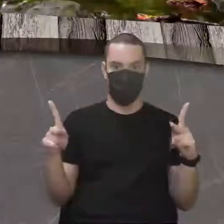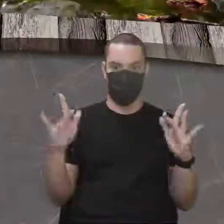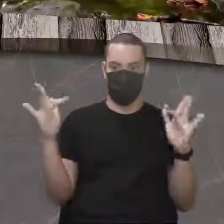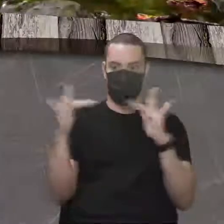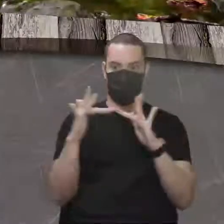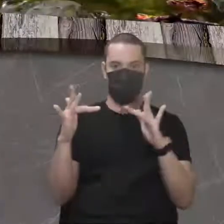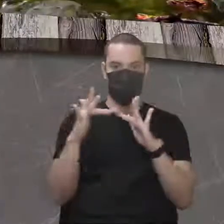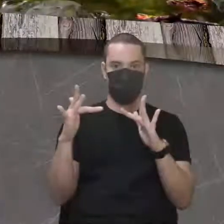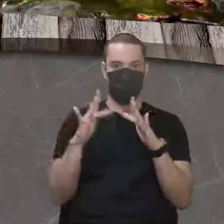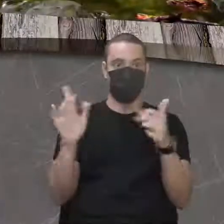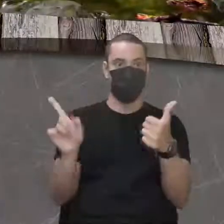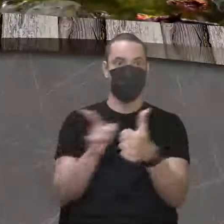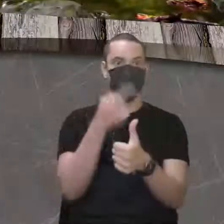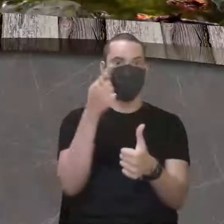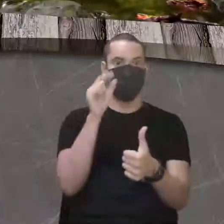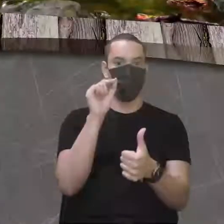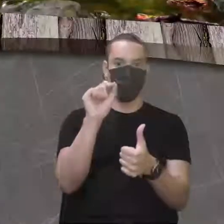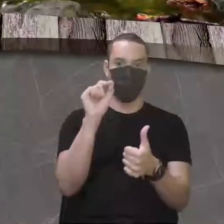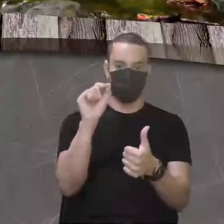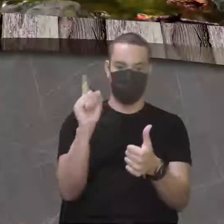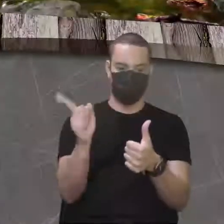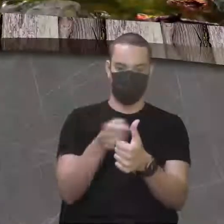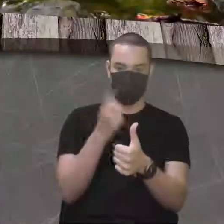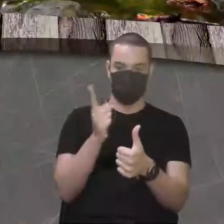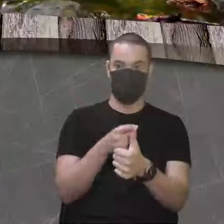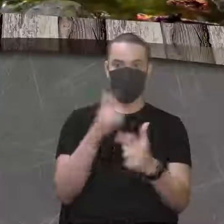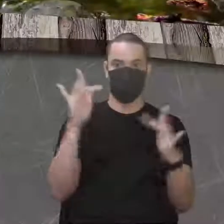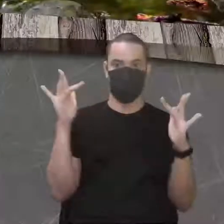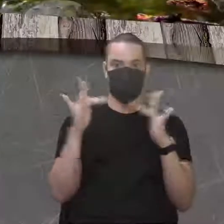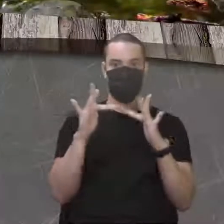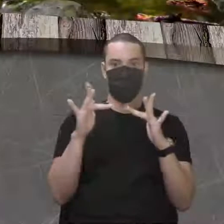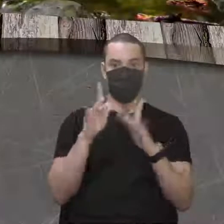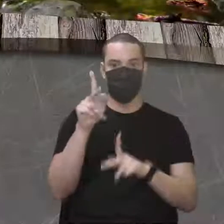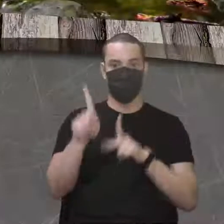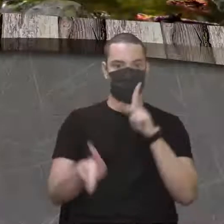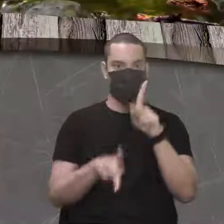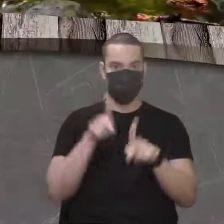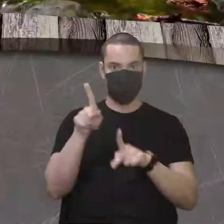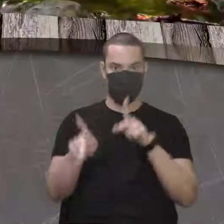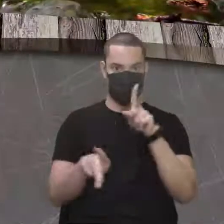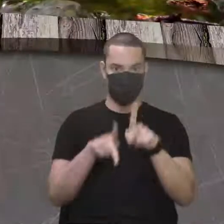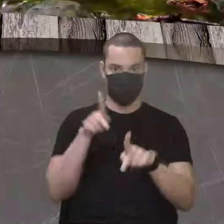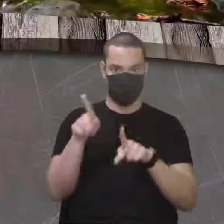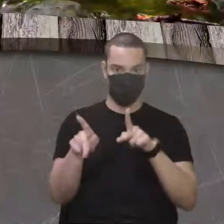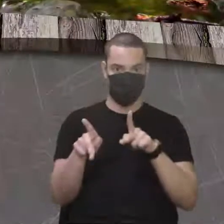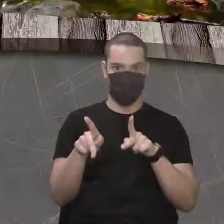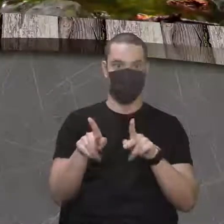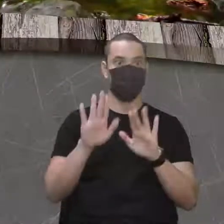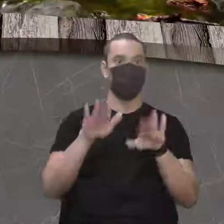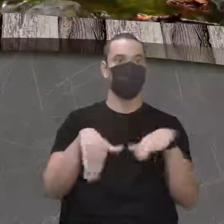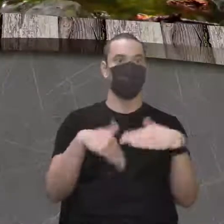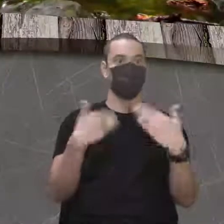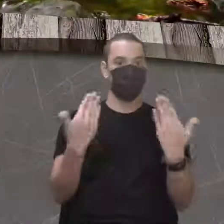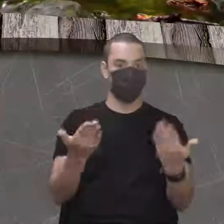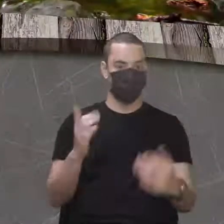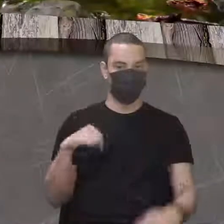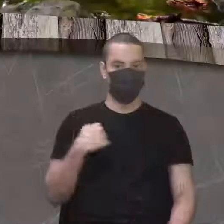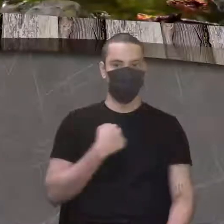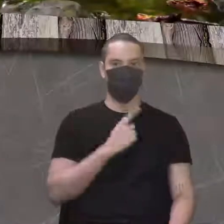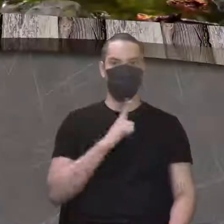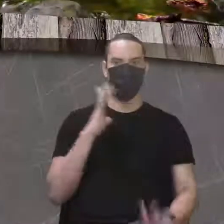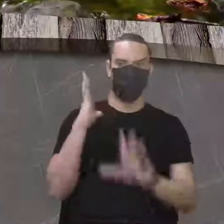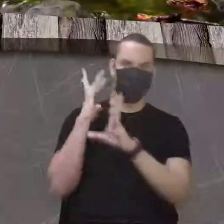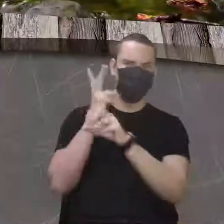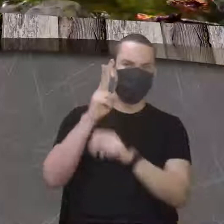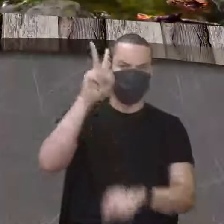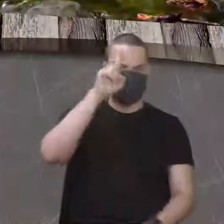contato, primeiramente, né, tem o primeiro contato com a população. E aí, a gente já tem alguma bagagem. Lembra